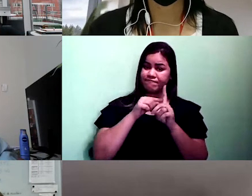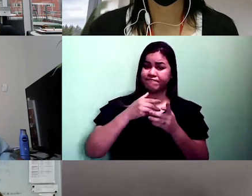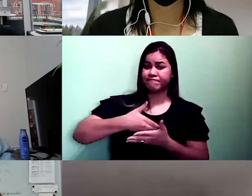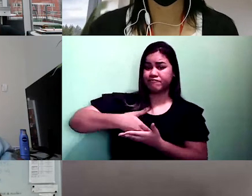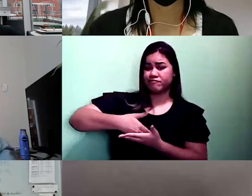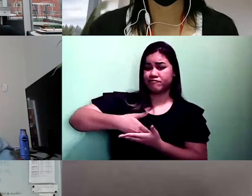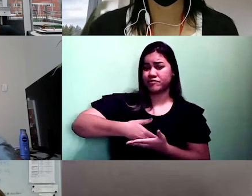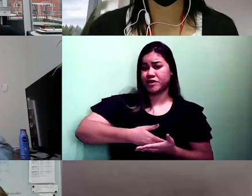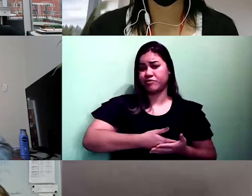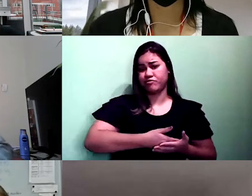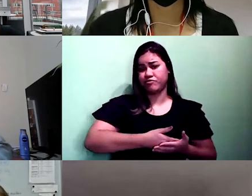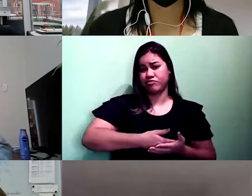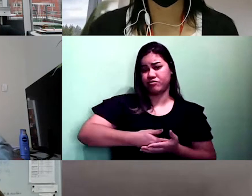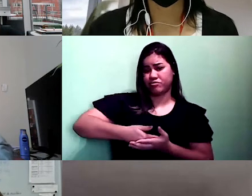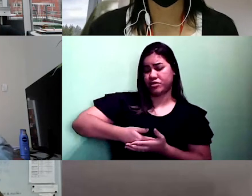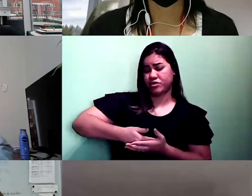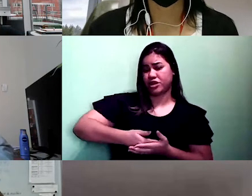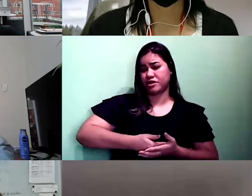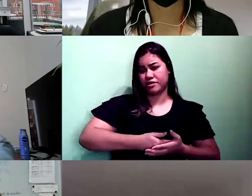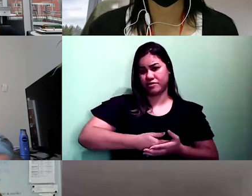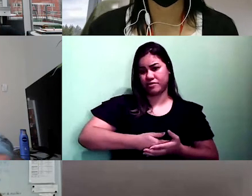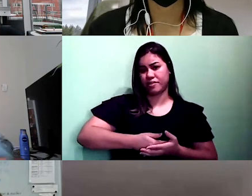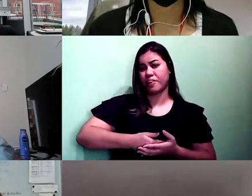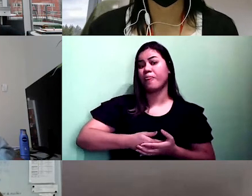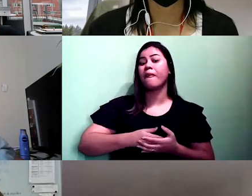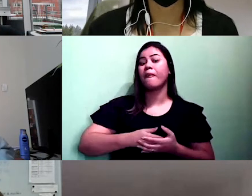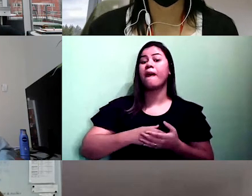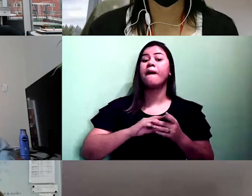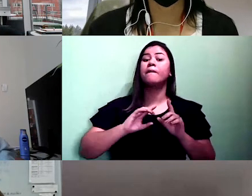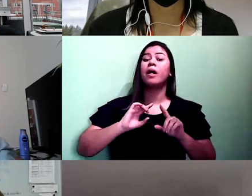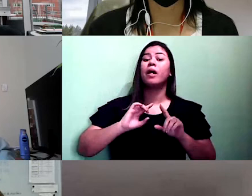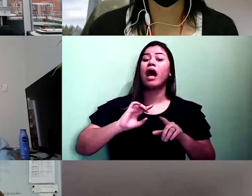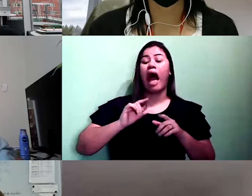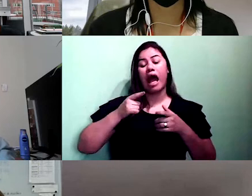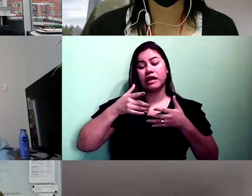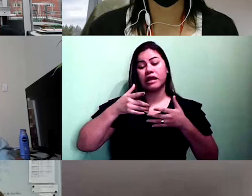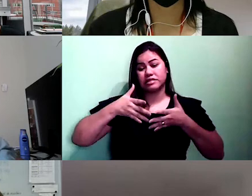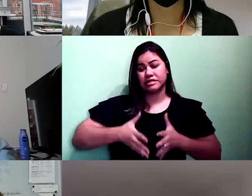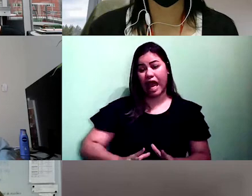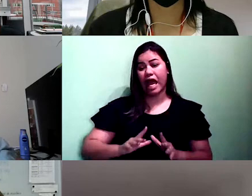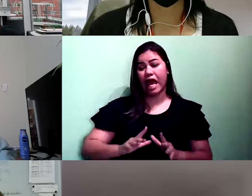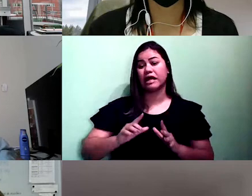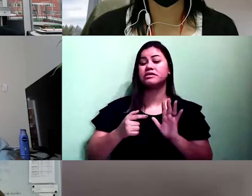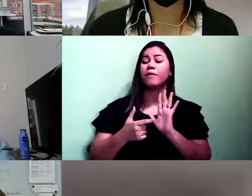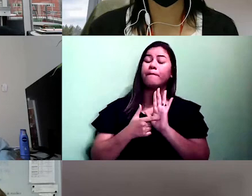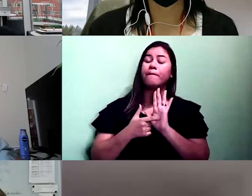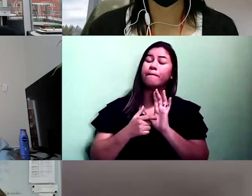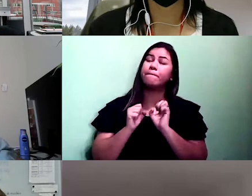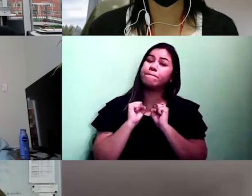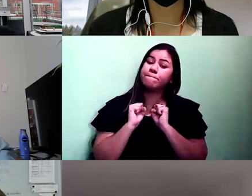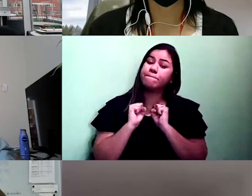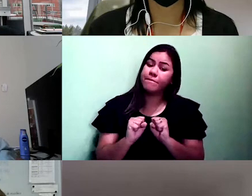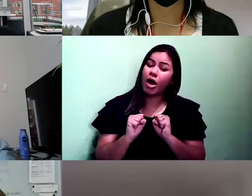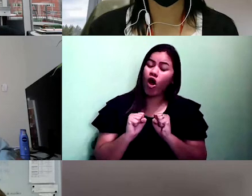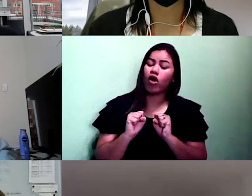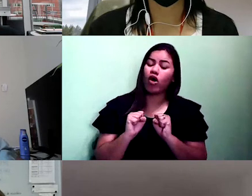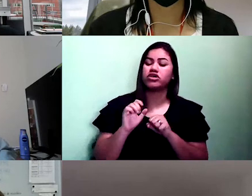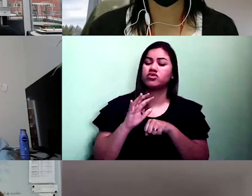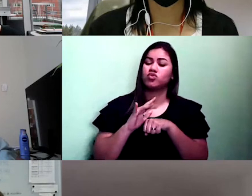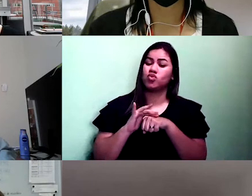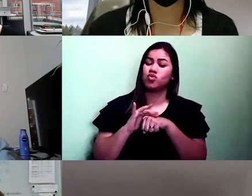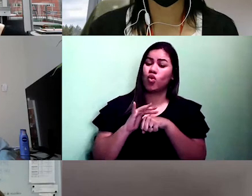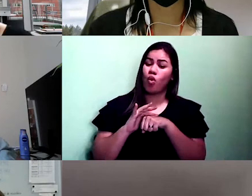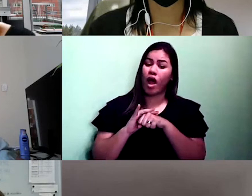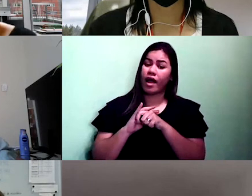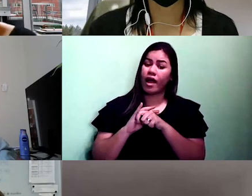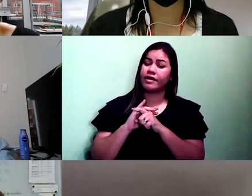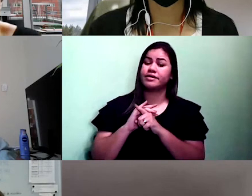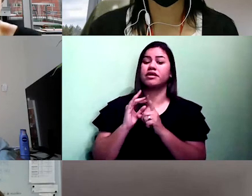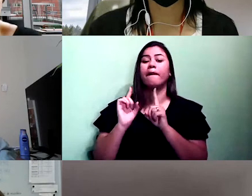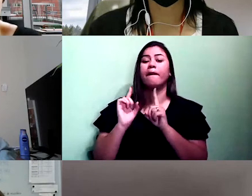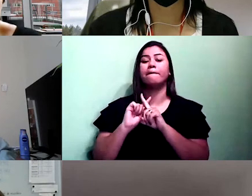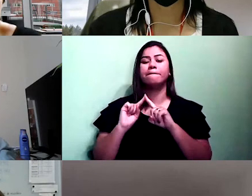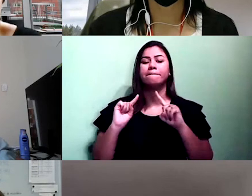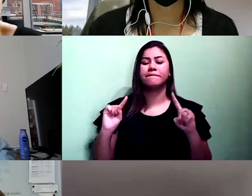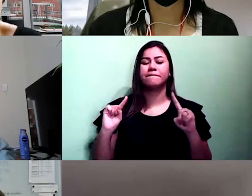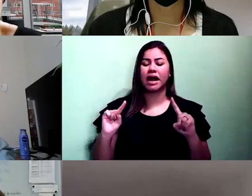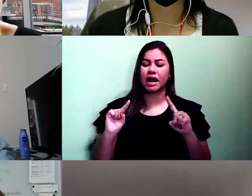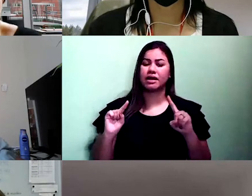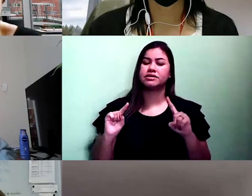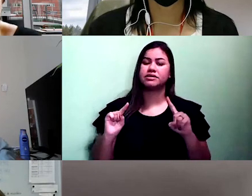nascer com um vírus positivo, mas o que a experiência mostra para a gente é que essa grávida que tratou,